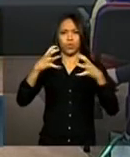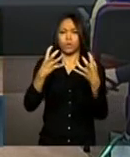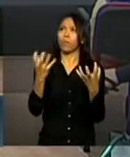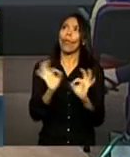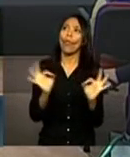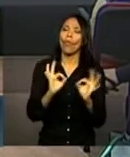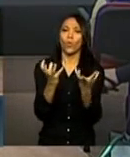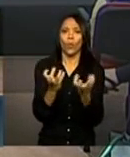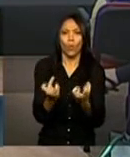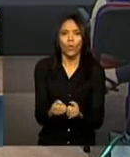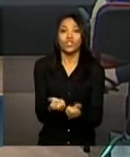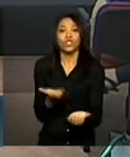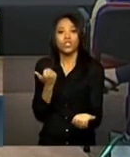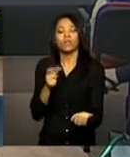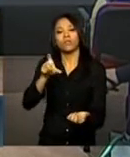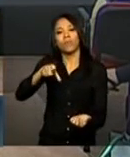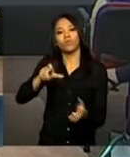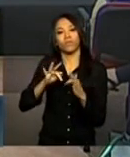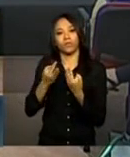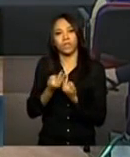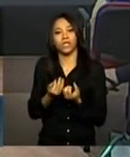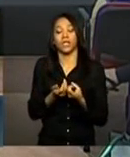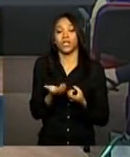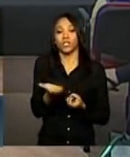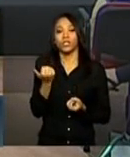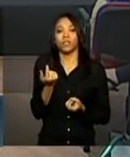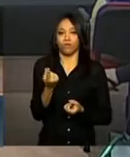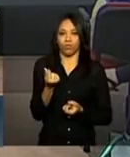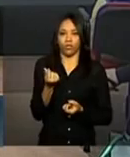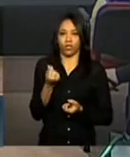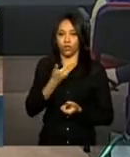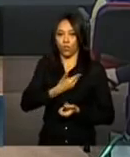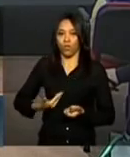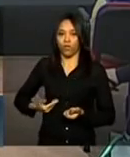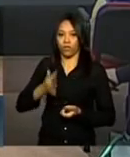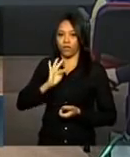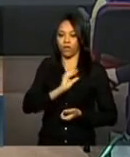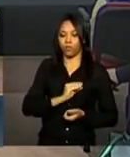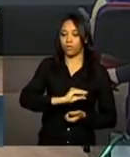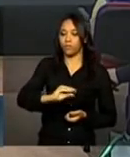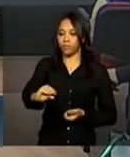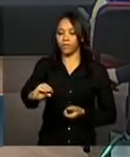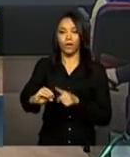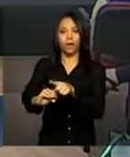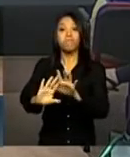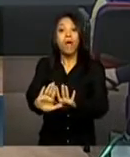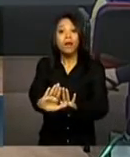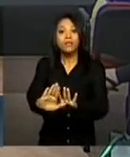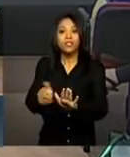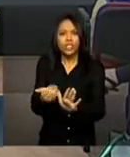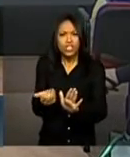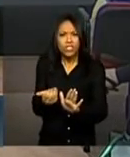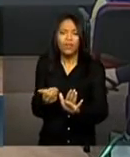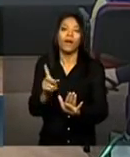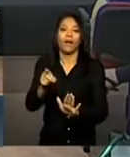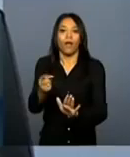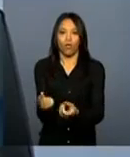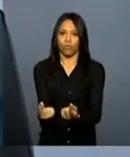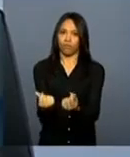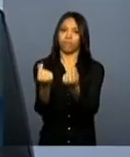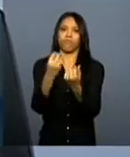o Bolsa Família, tirando as transferências governamentais, a renda aumentou. É chocante isso. Quer dizer, a gente